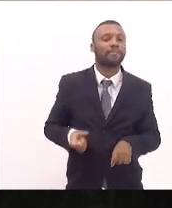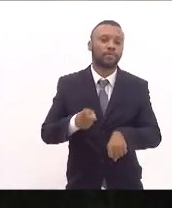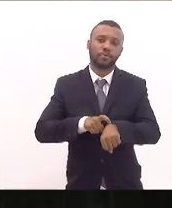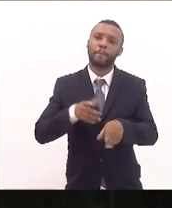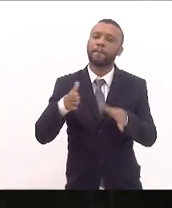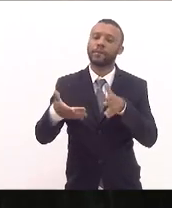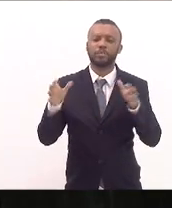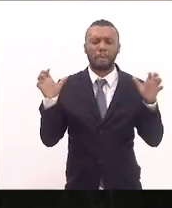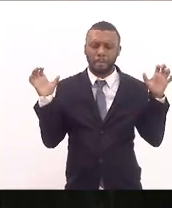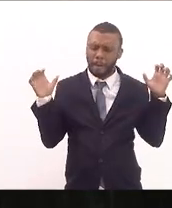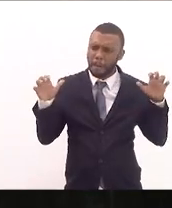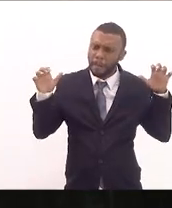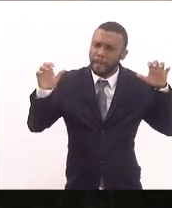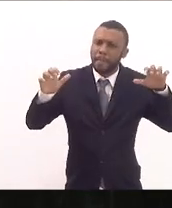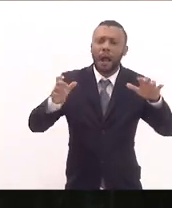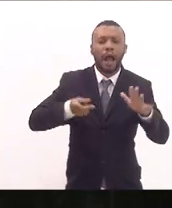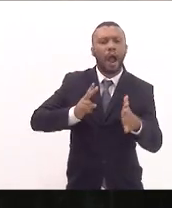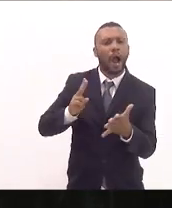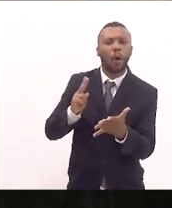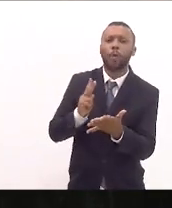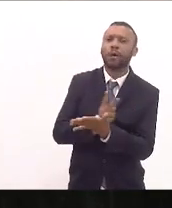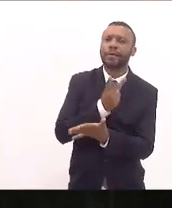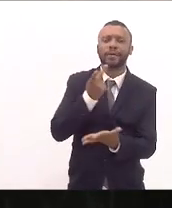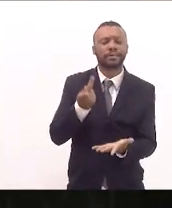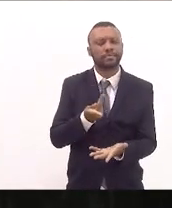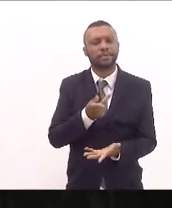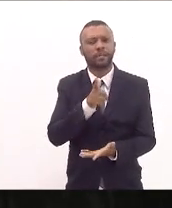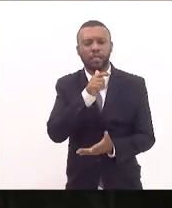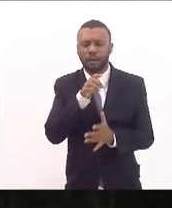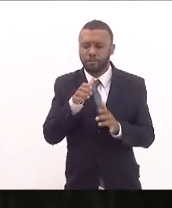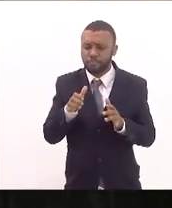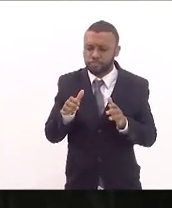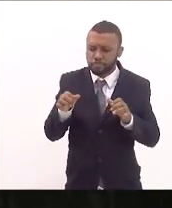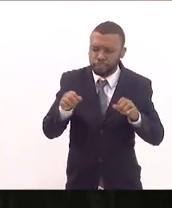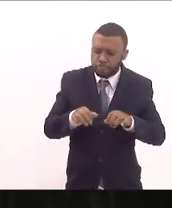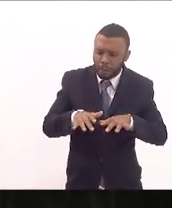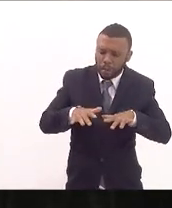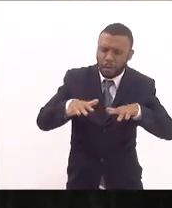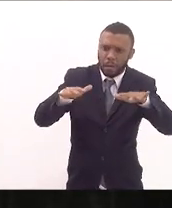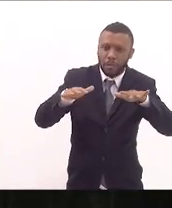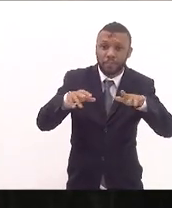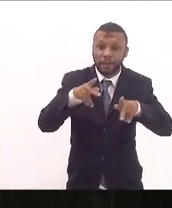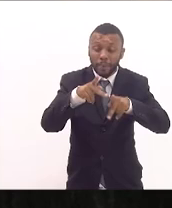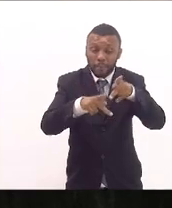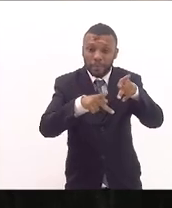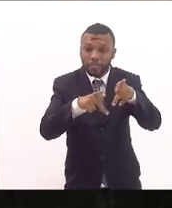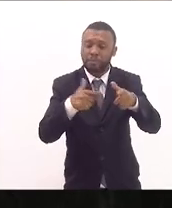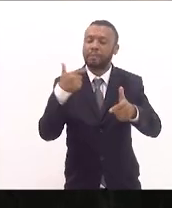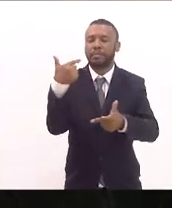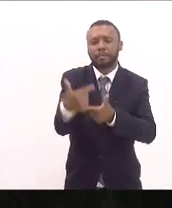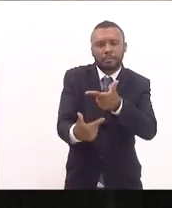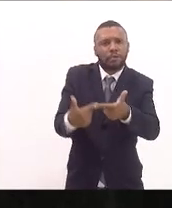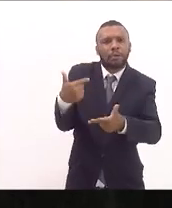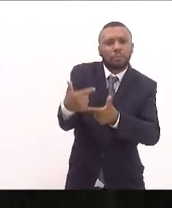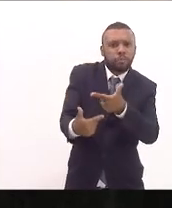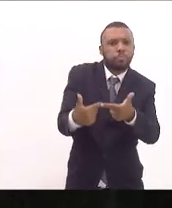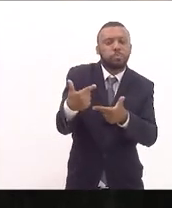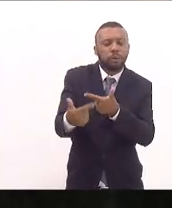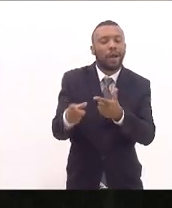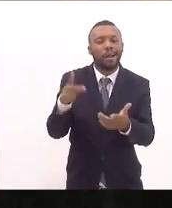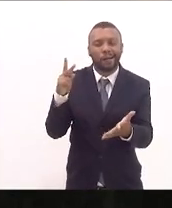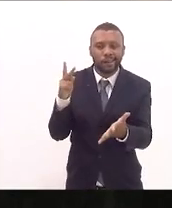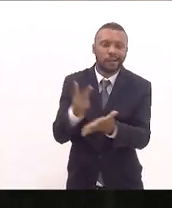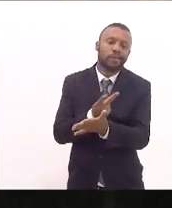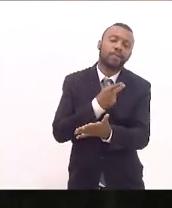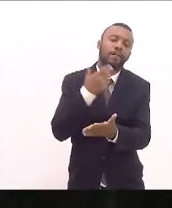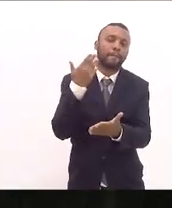com alagamentos Aonde a população que já é tão batalhadora tão sofrida perdem